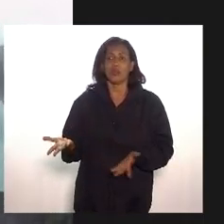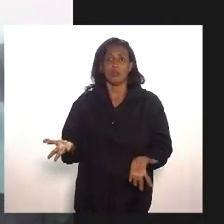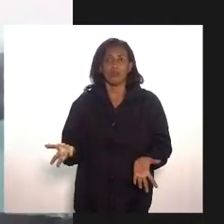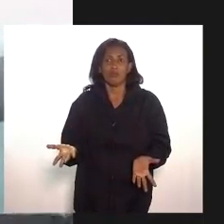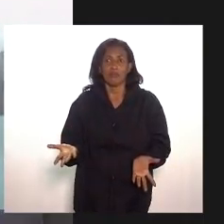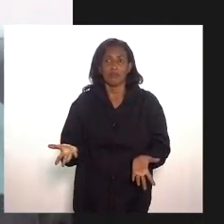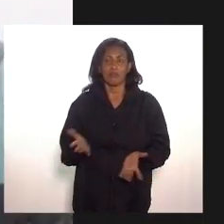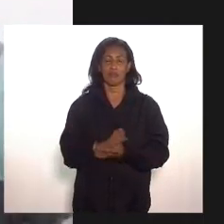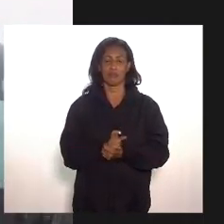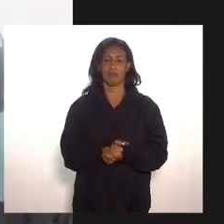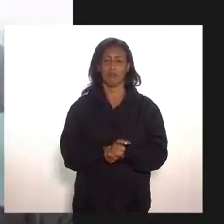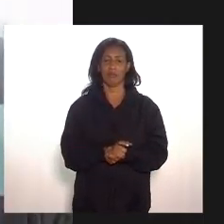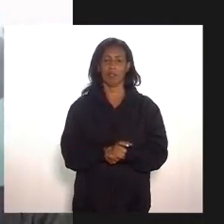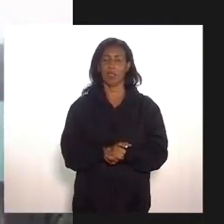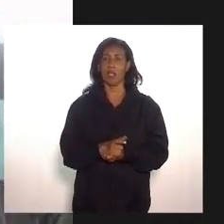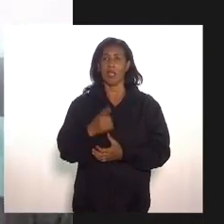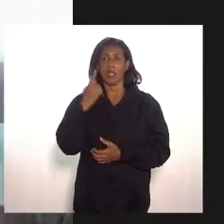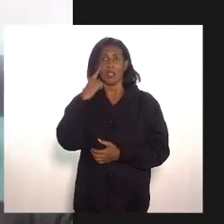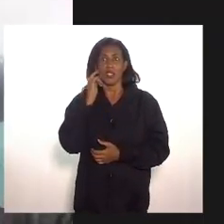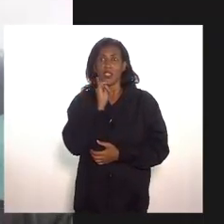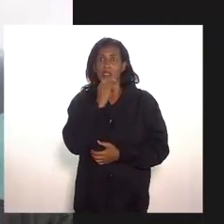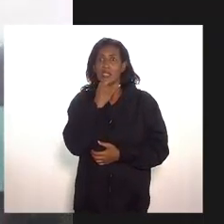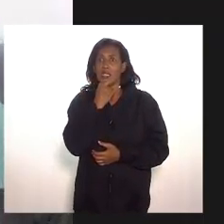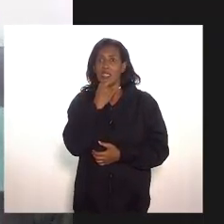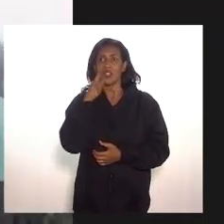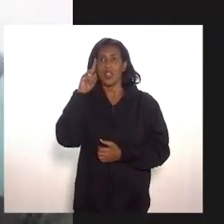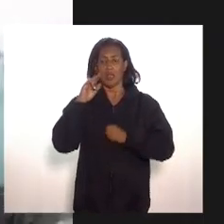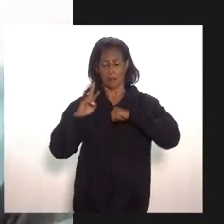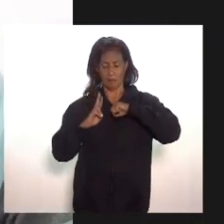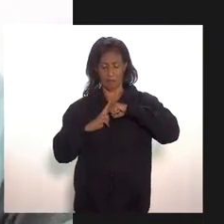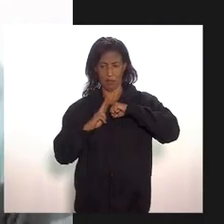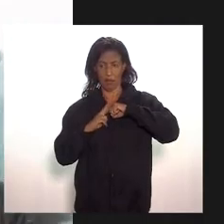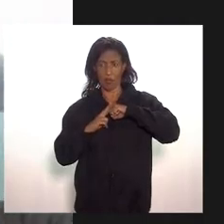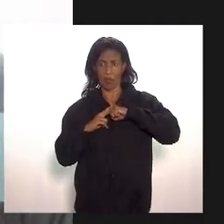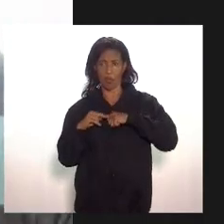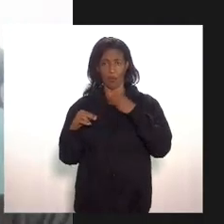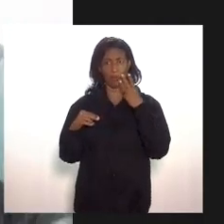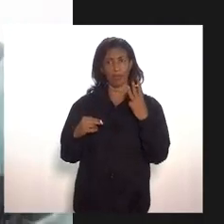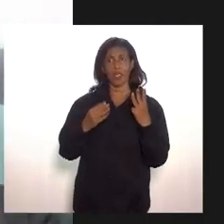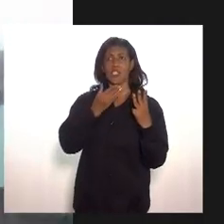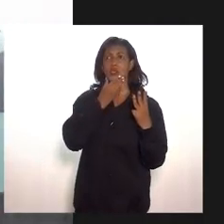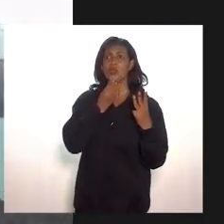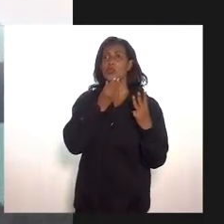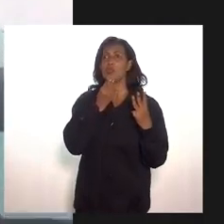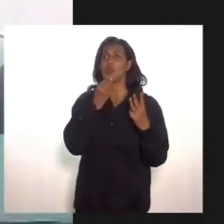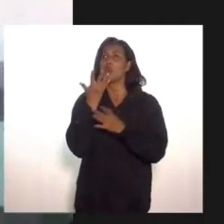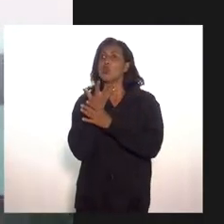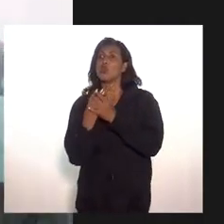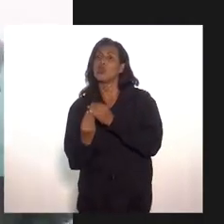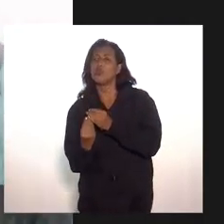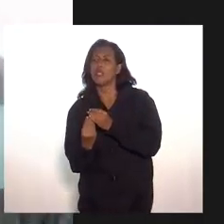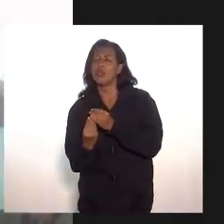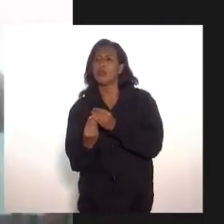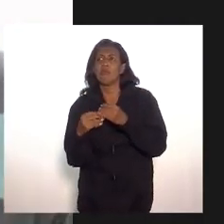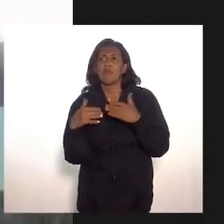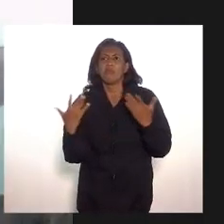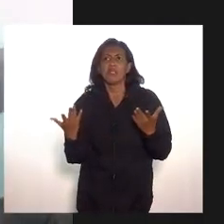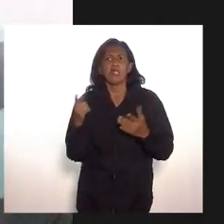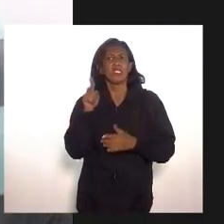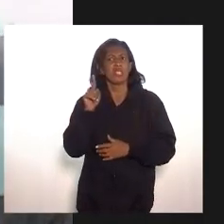aquele triste caso de Belford Roxo, dos três meninos que desapareceram. Fica o questionamento, se eles estivessem no colégio, será que eles